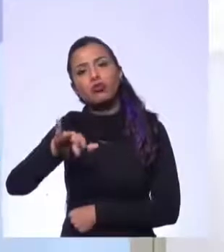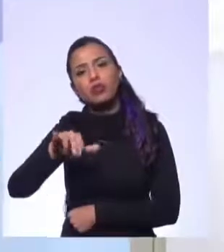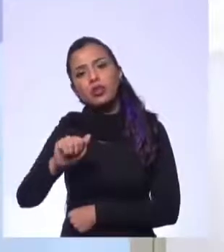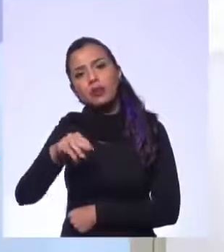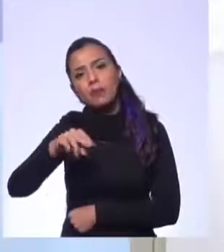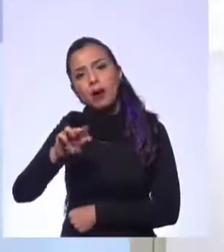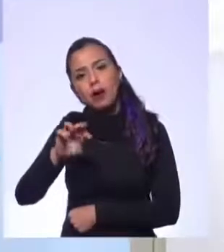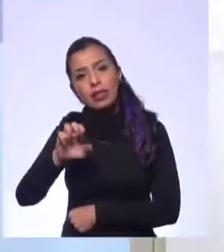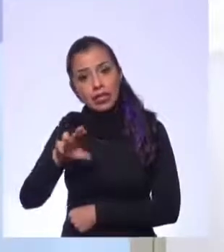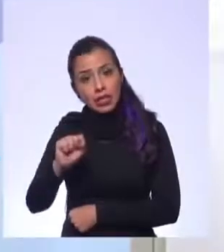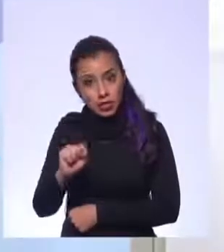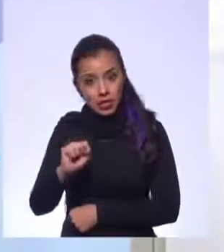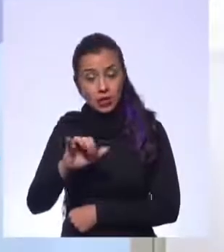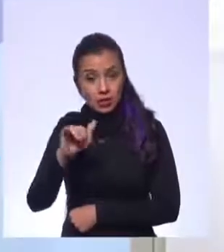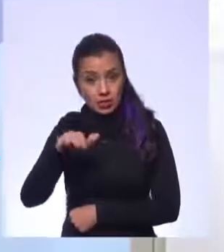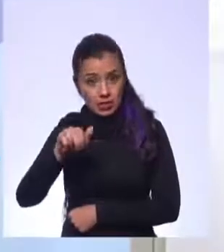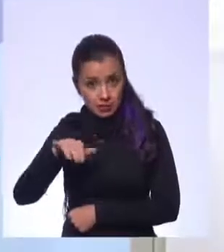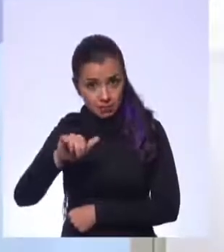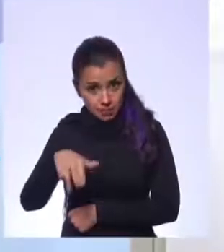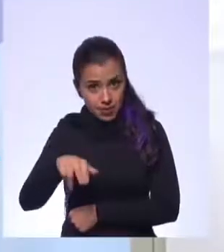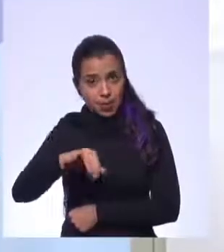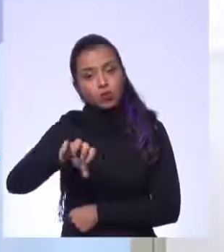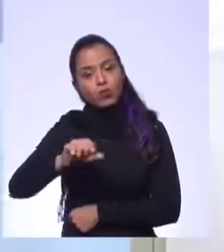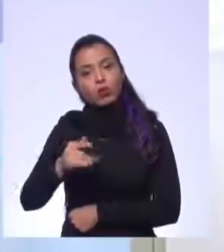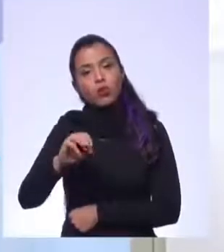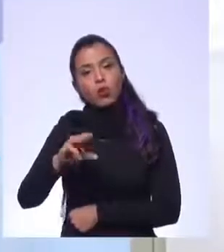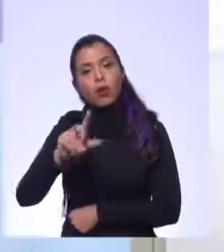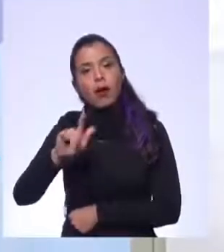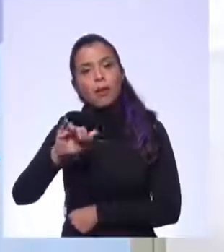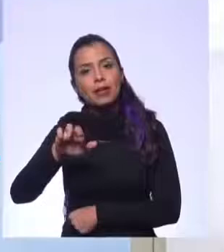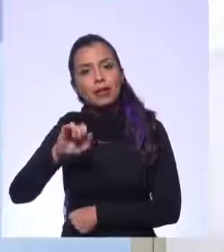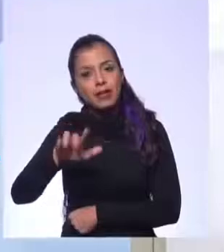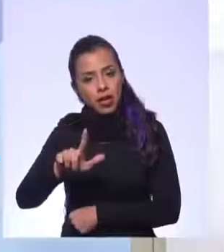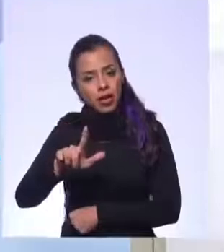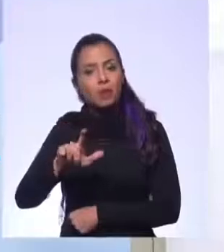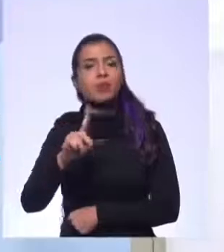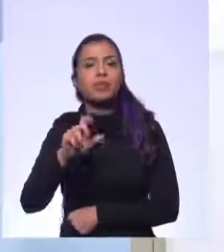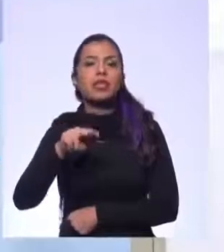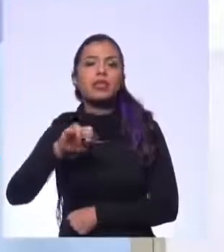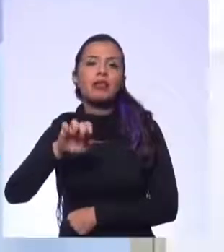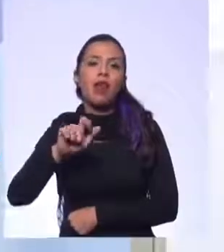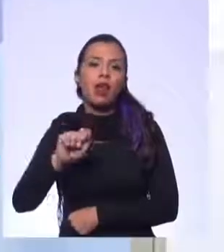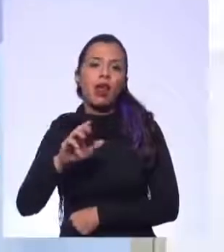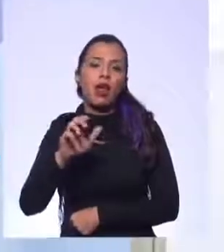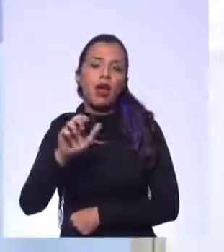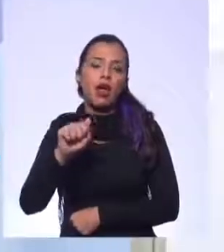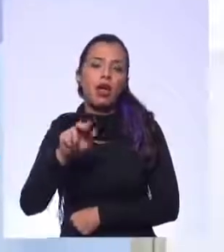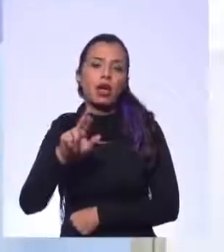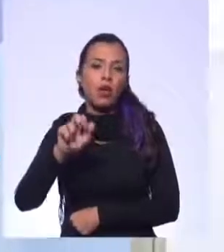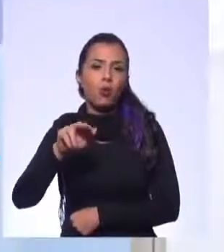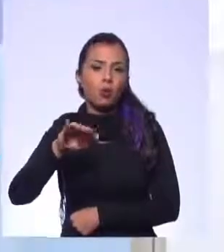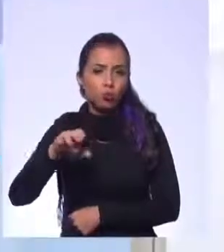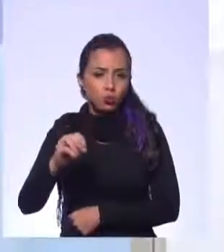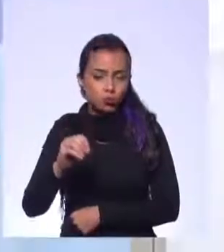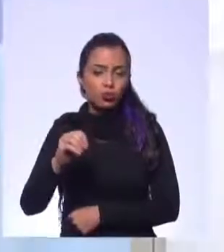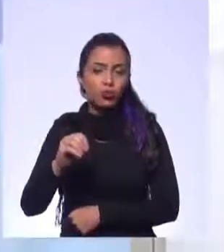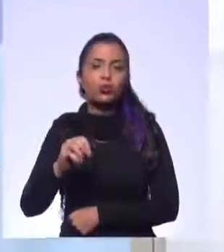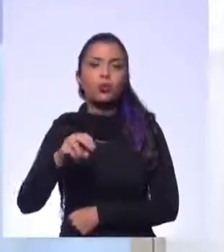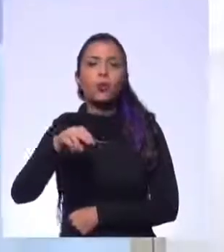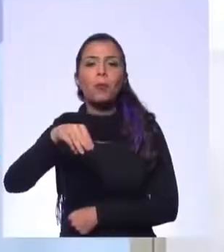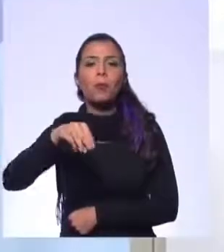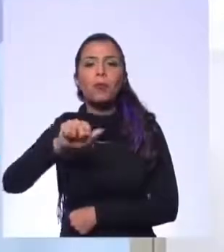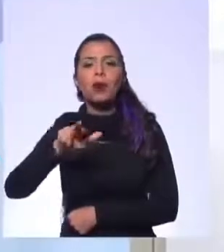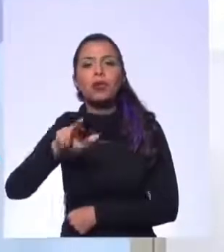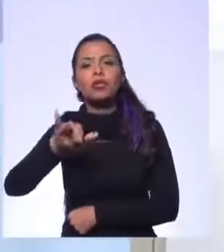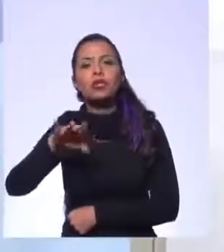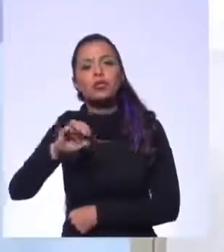a Yasmin Pereira, o João Gabriel, a Giovana Gabriela, a Daniela Araújo e o Maurício Cunha. Eles estão sempre